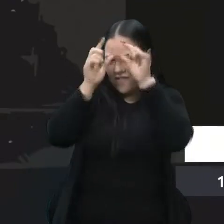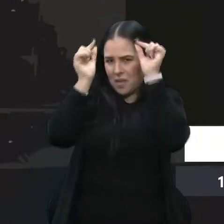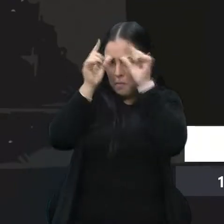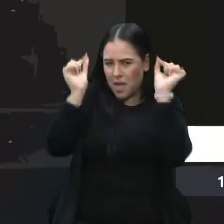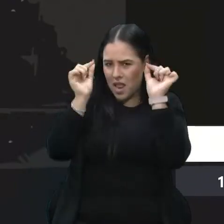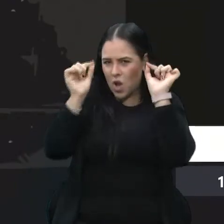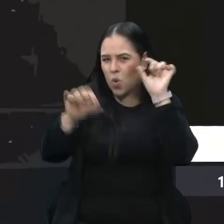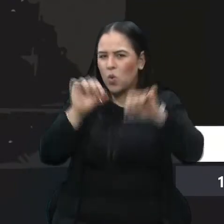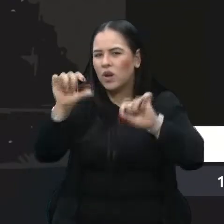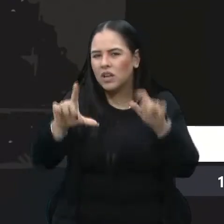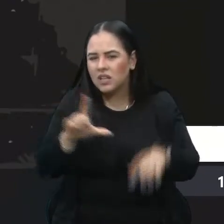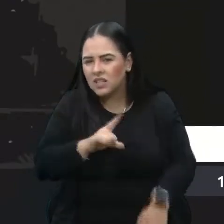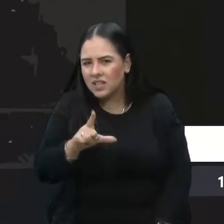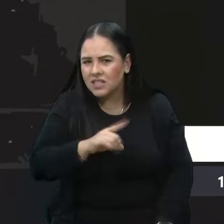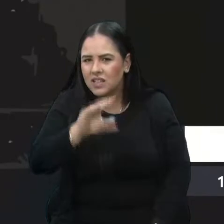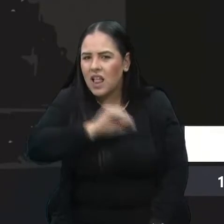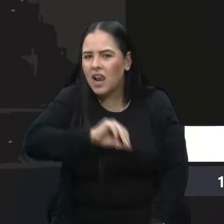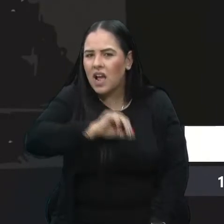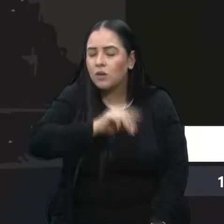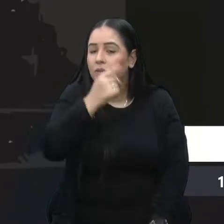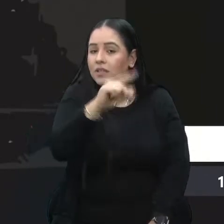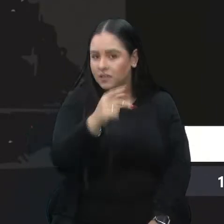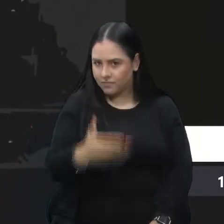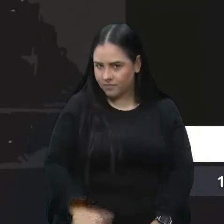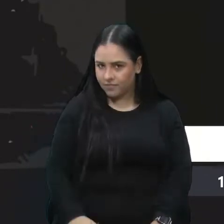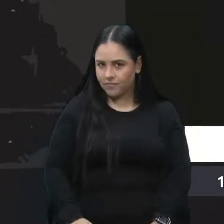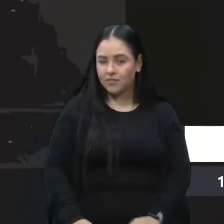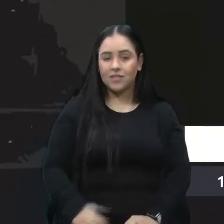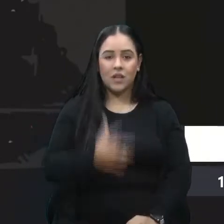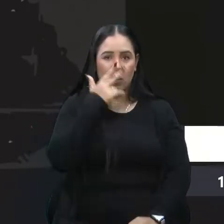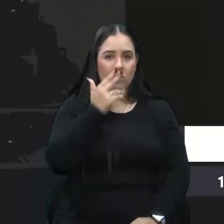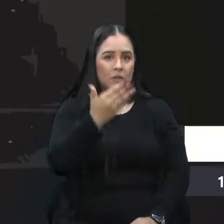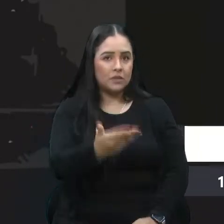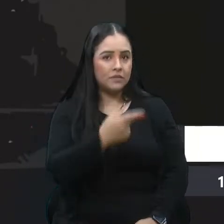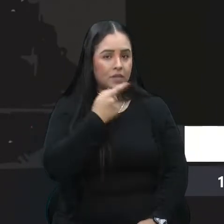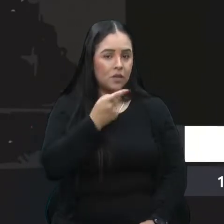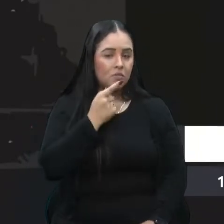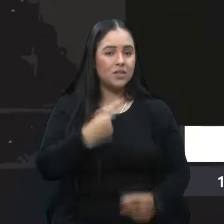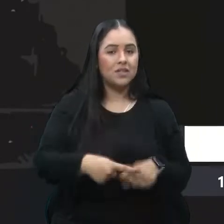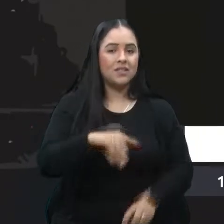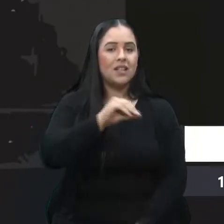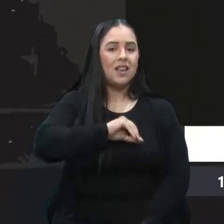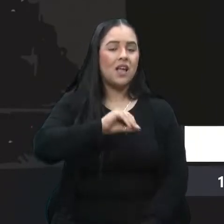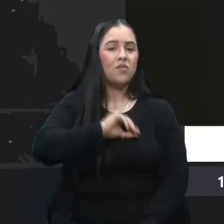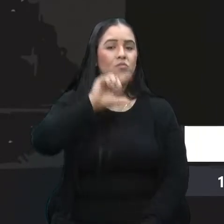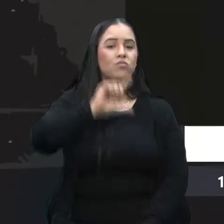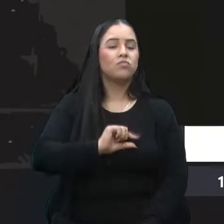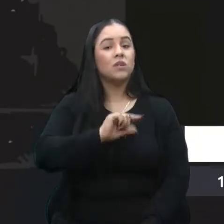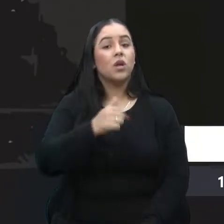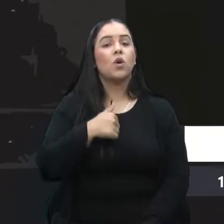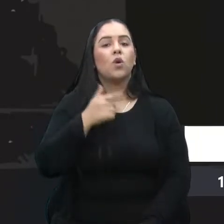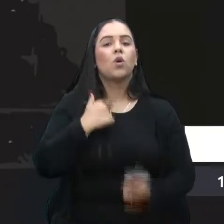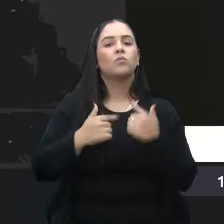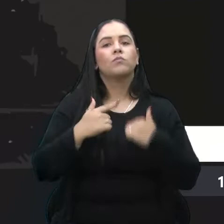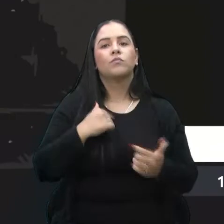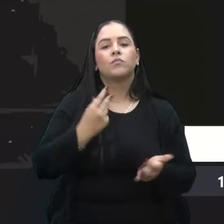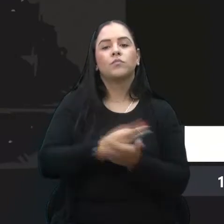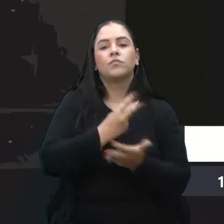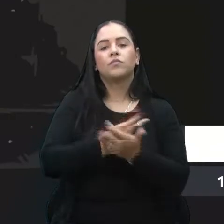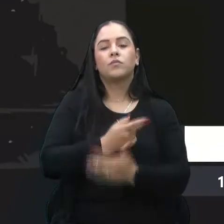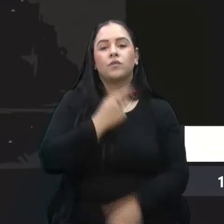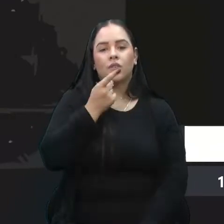as condições e quais são os salários desses servidores, como o senhor reiterou que são salários baixos. Então eu gosto sempre de trazer o